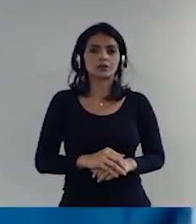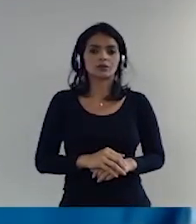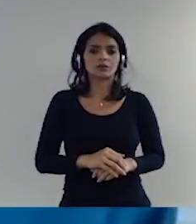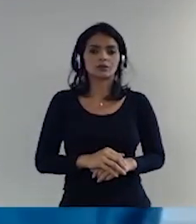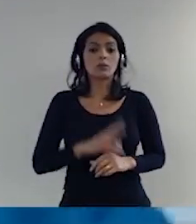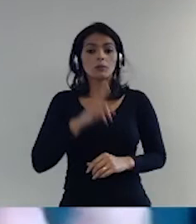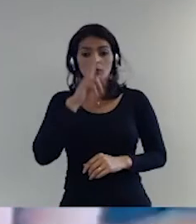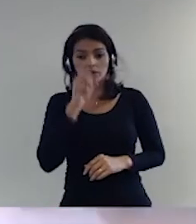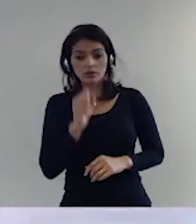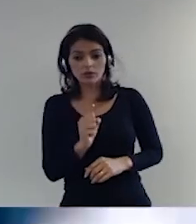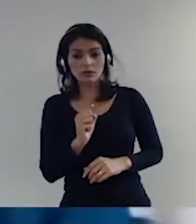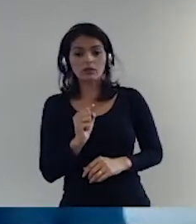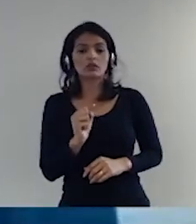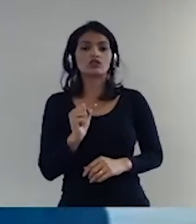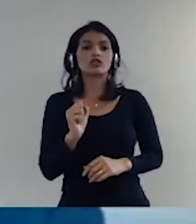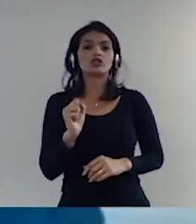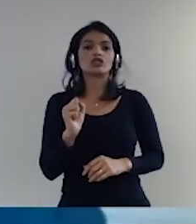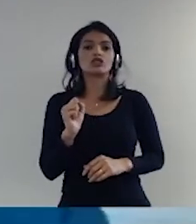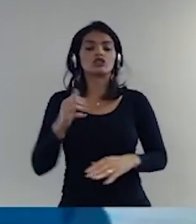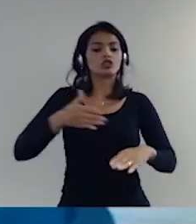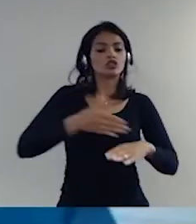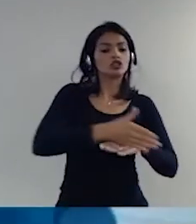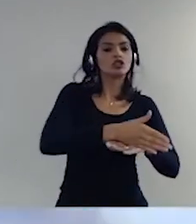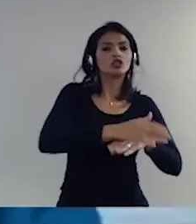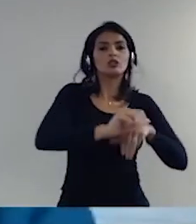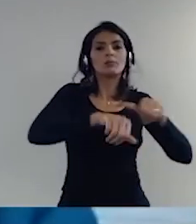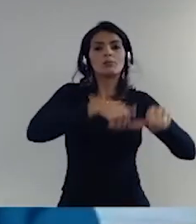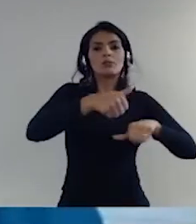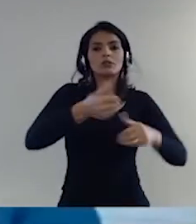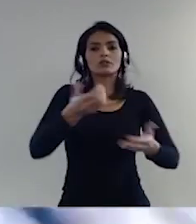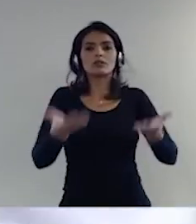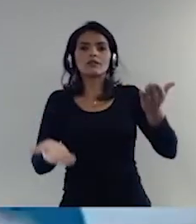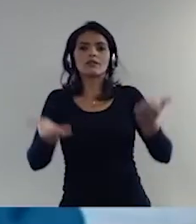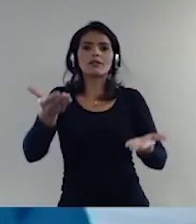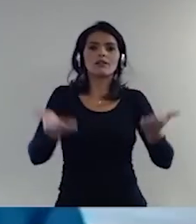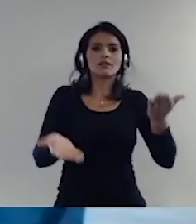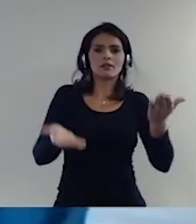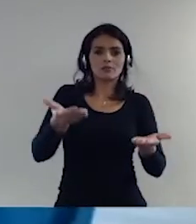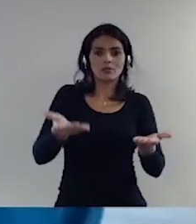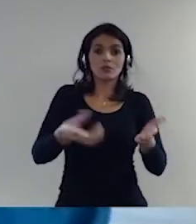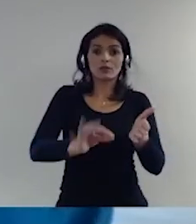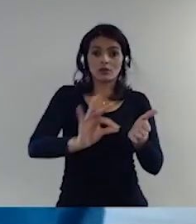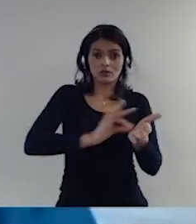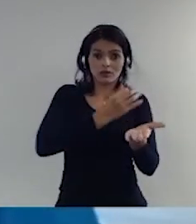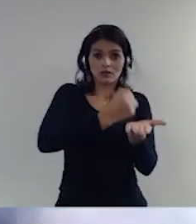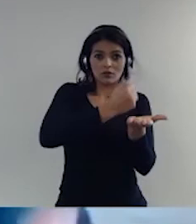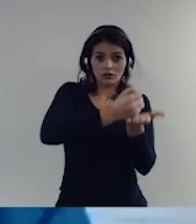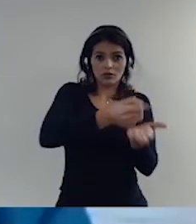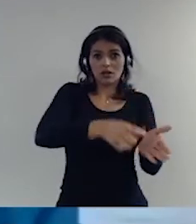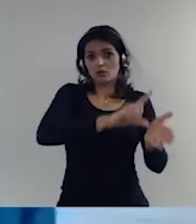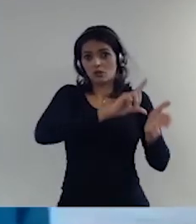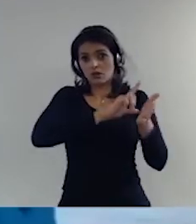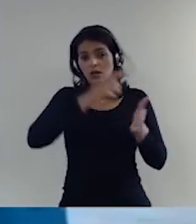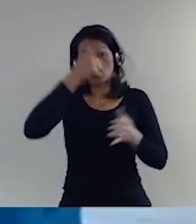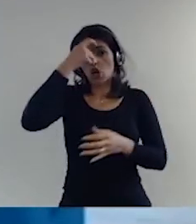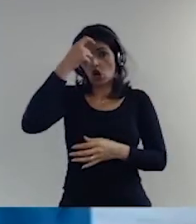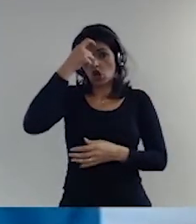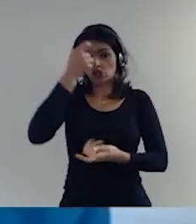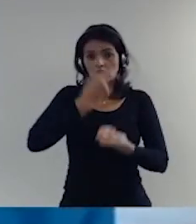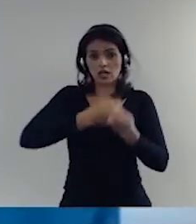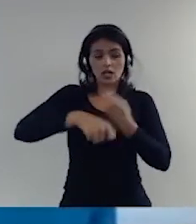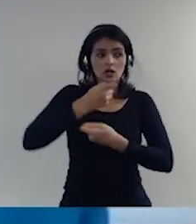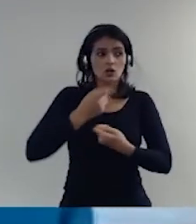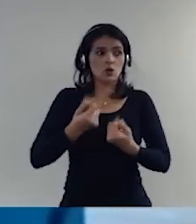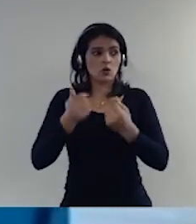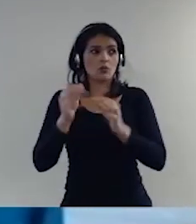o poder de intervenção no equilíbrio, que foi o equilíbrio econômico, a lógica econômica